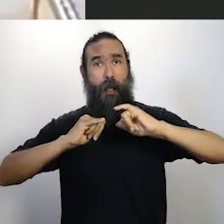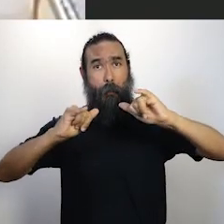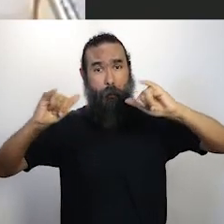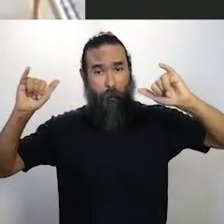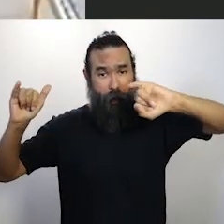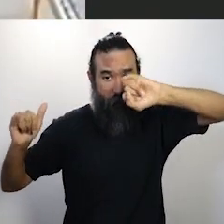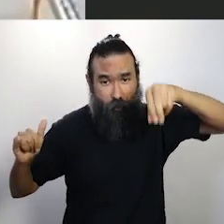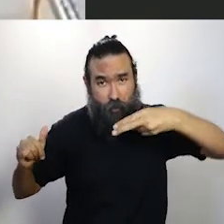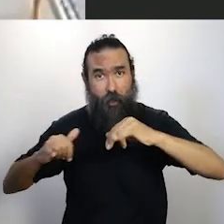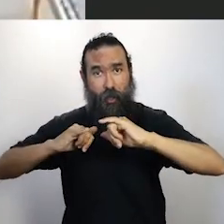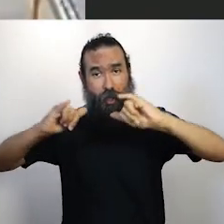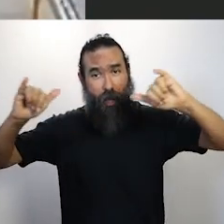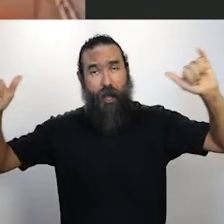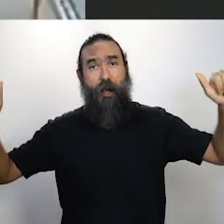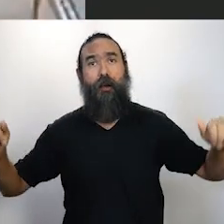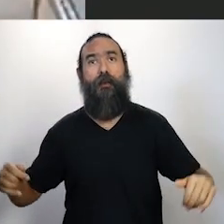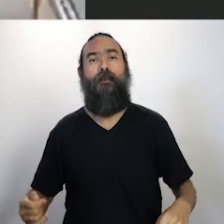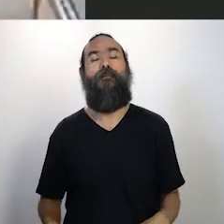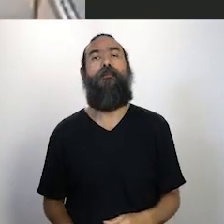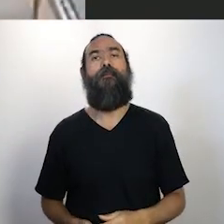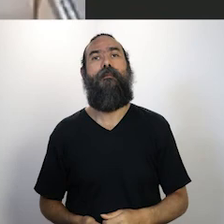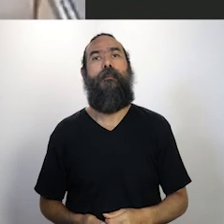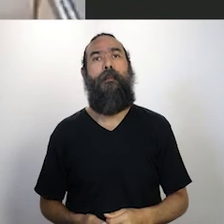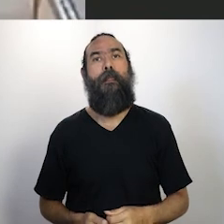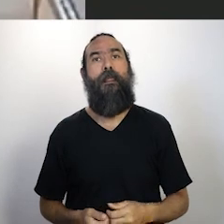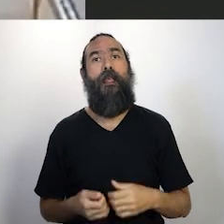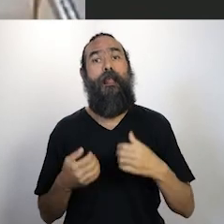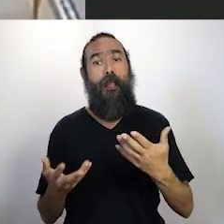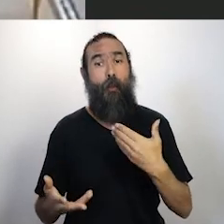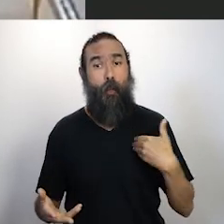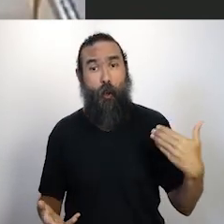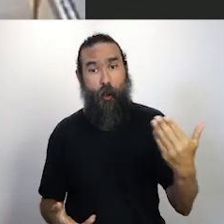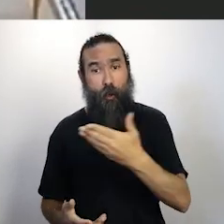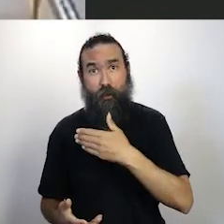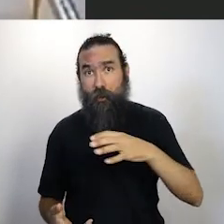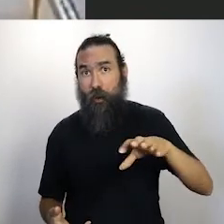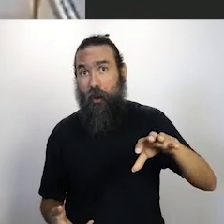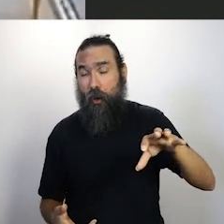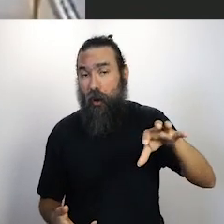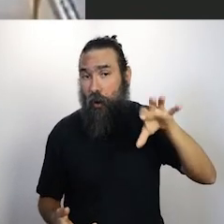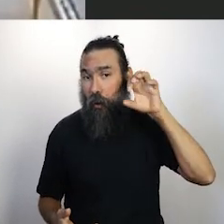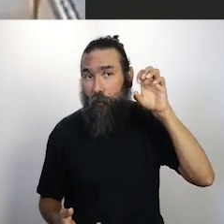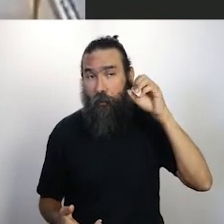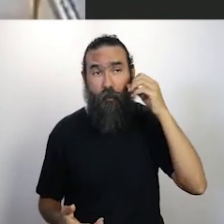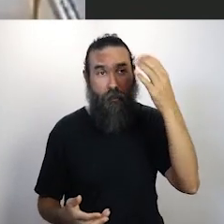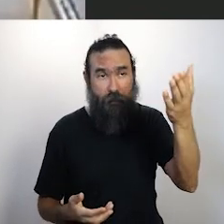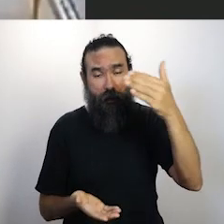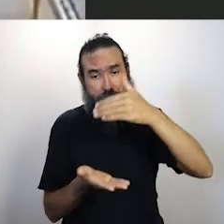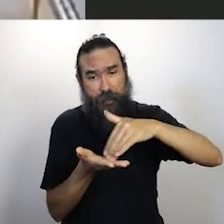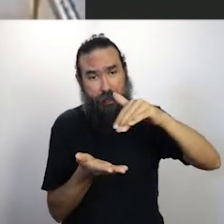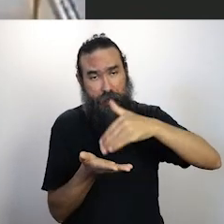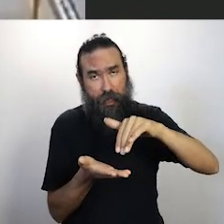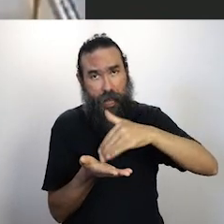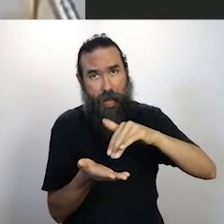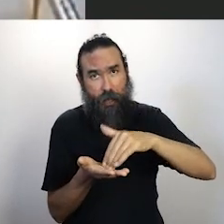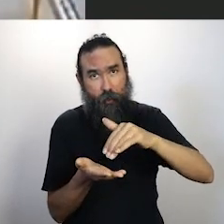impensualidade nós ouvimos o nosso secretário estadual Adriano Baldi acho que ele